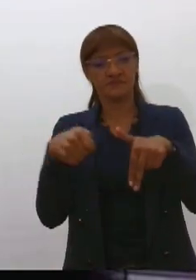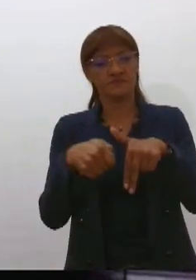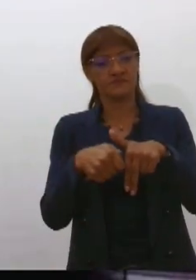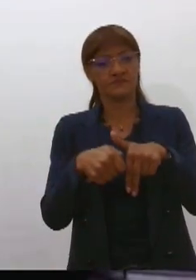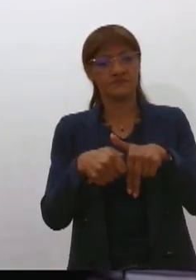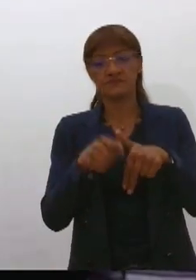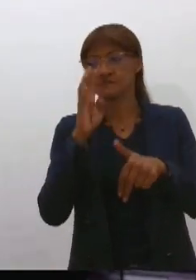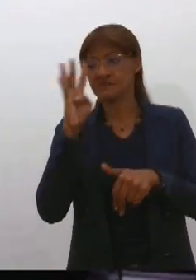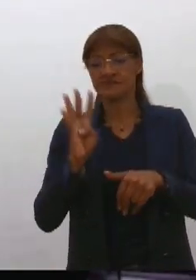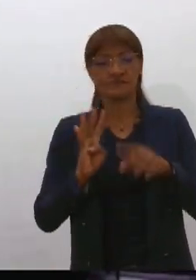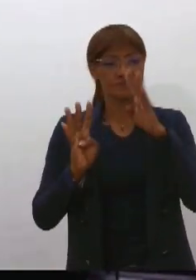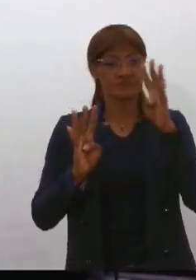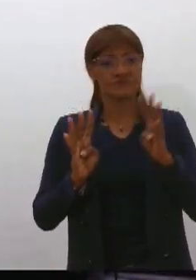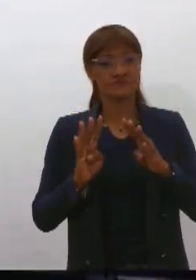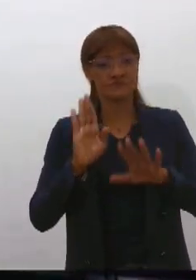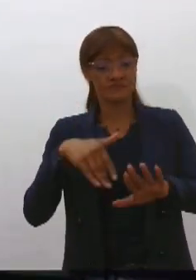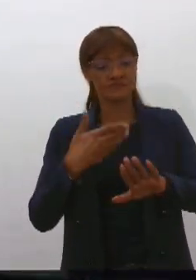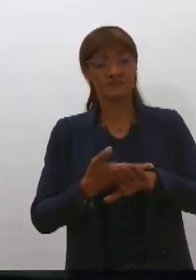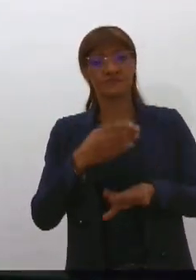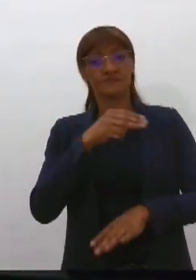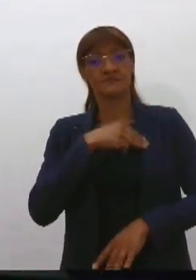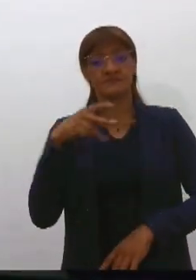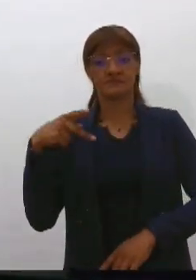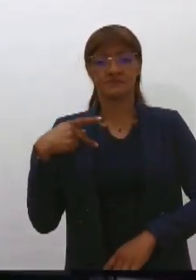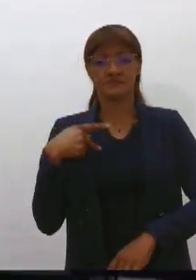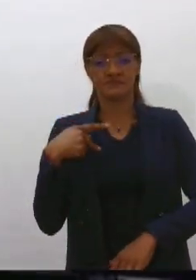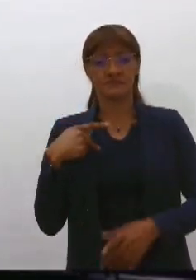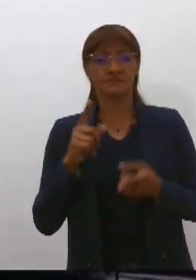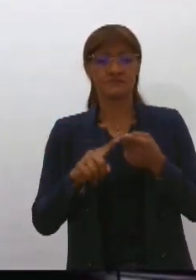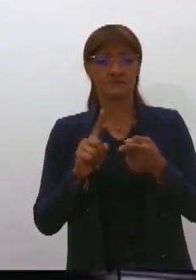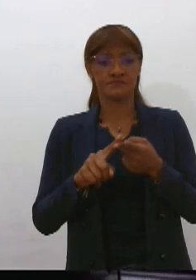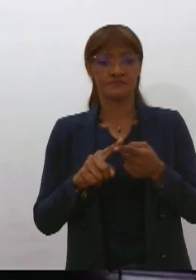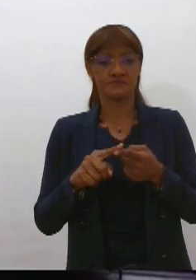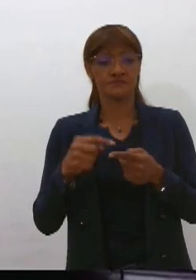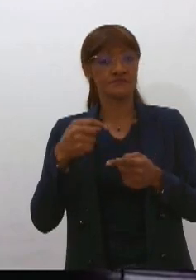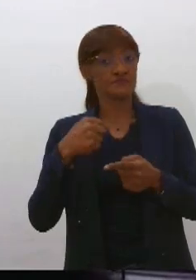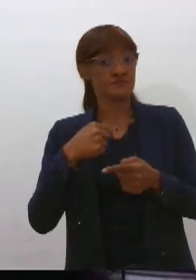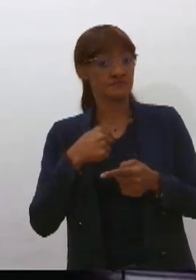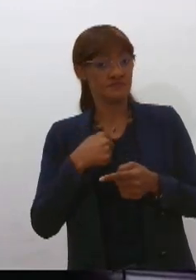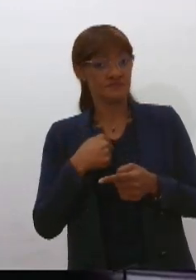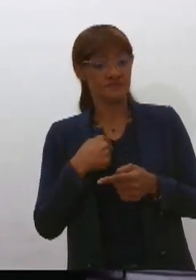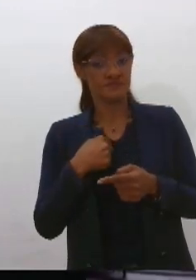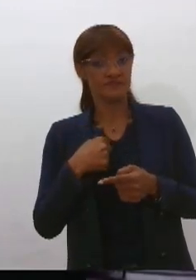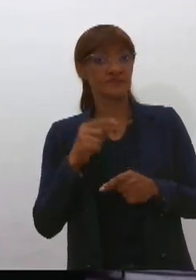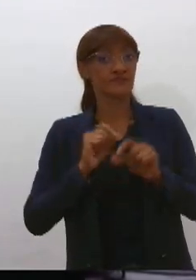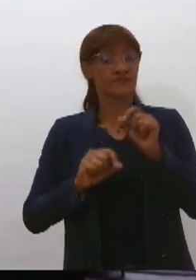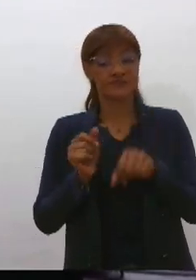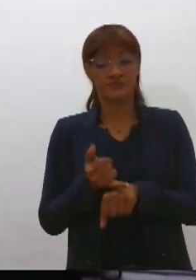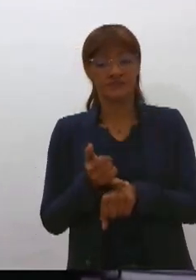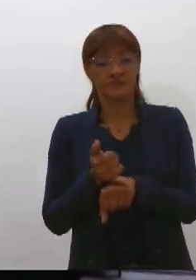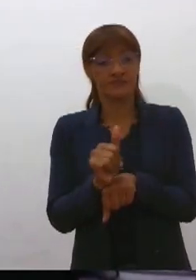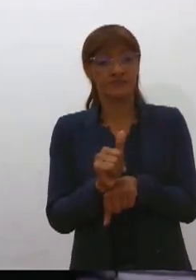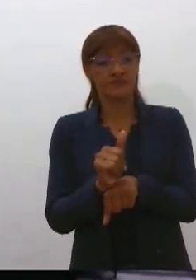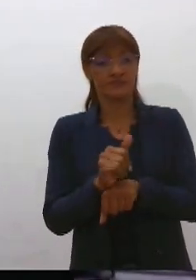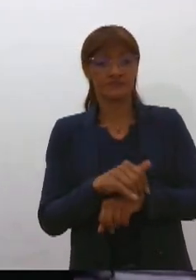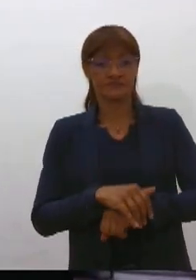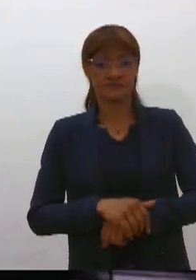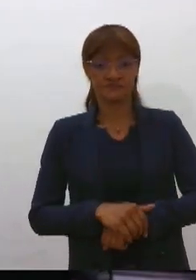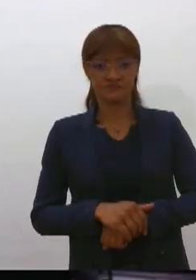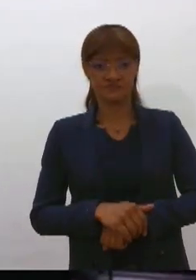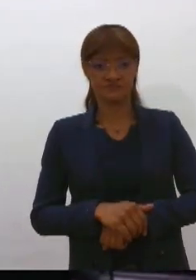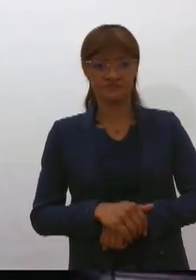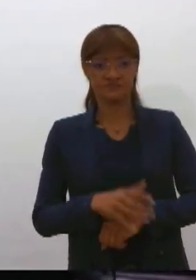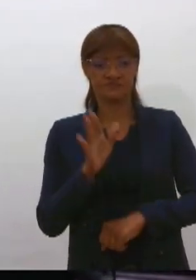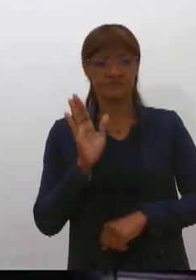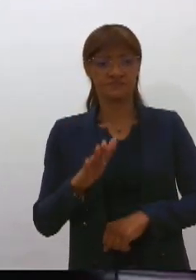Ministério Público entrou com ação alegando que eu era nepote, ou seja, era um ungido pelo governador Marcelo